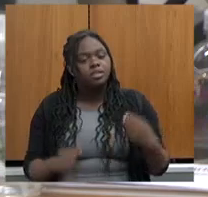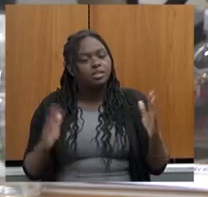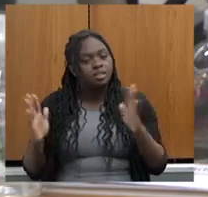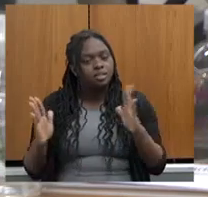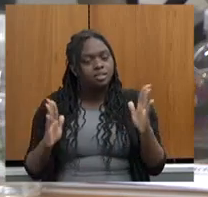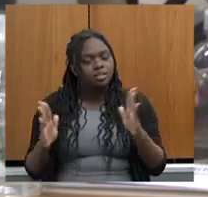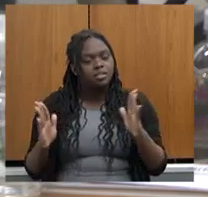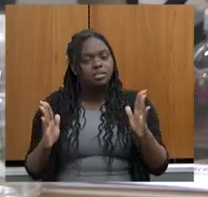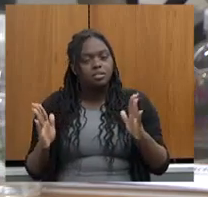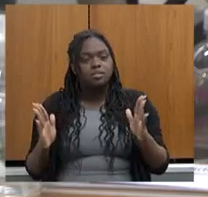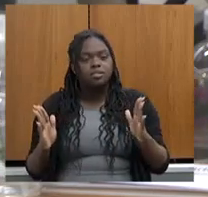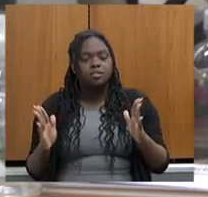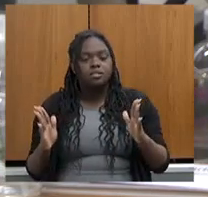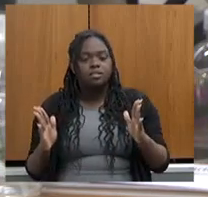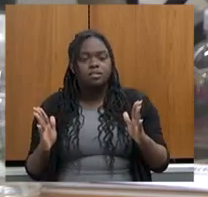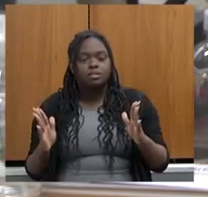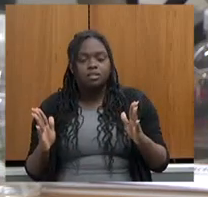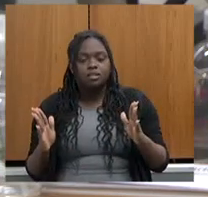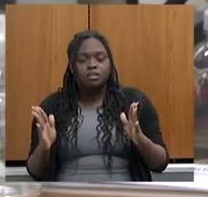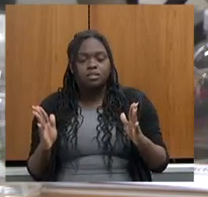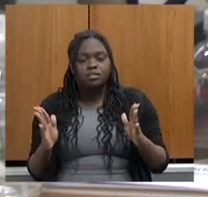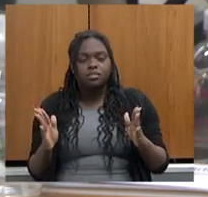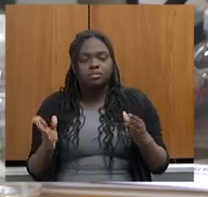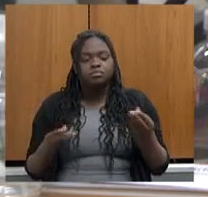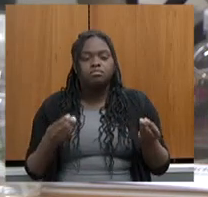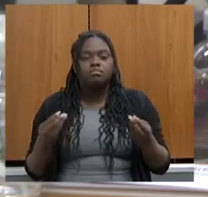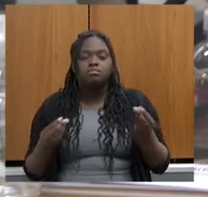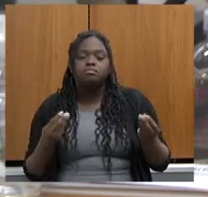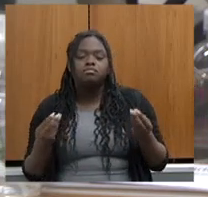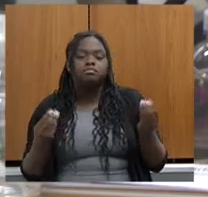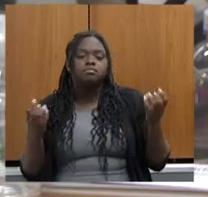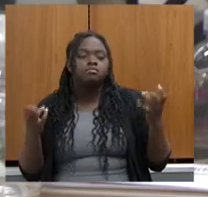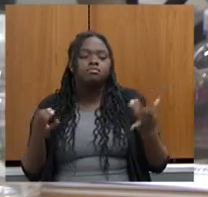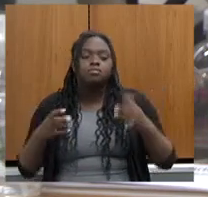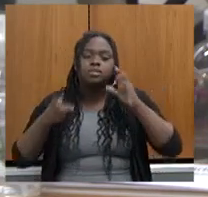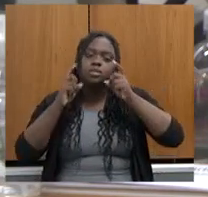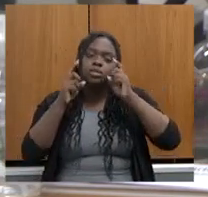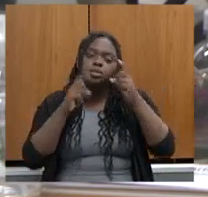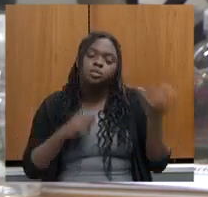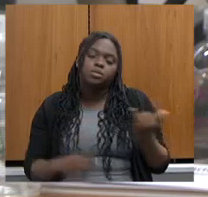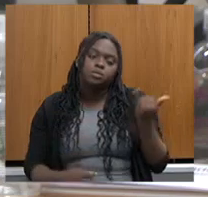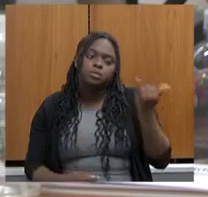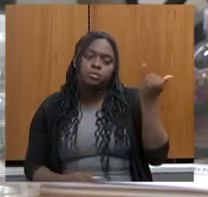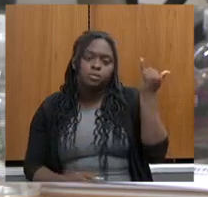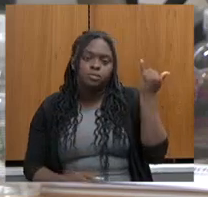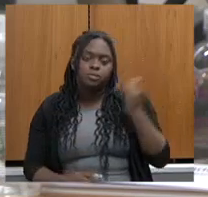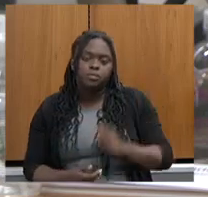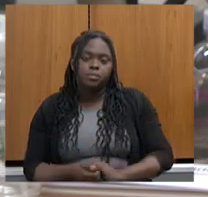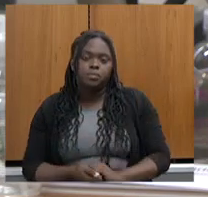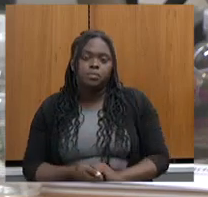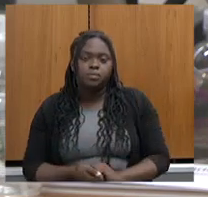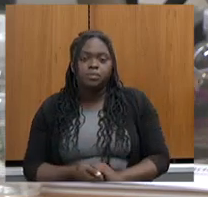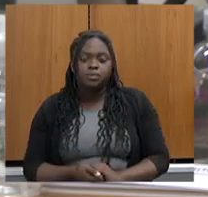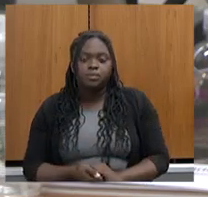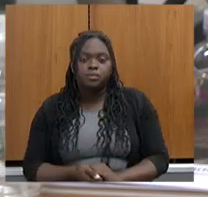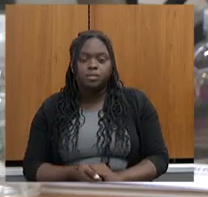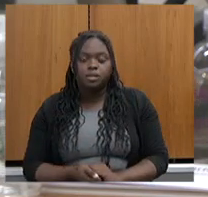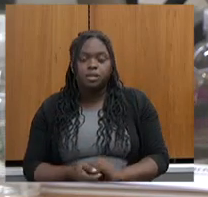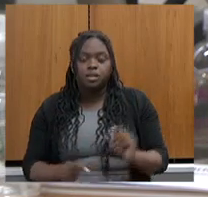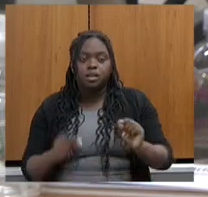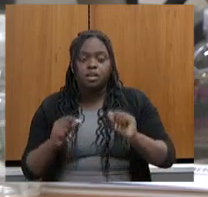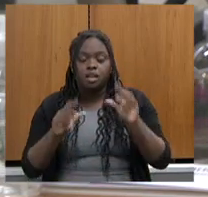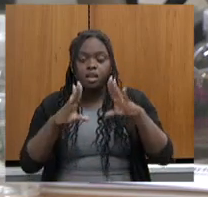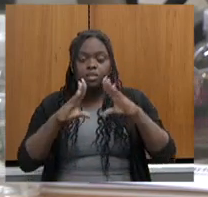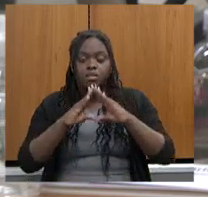desta podemos falar desta reunião tão importante que é que eu Assembleia